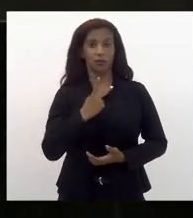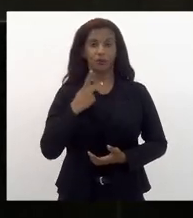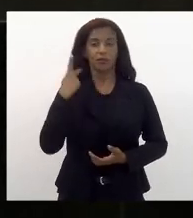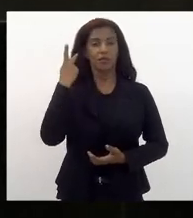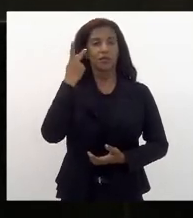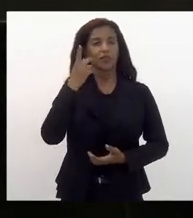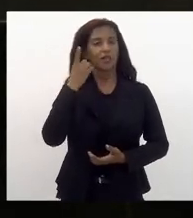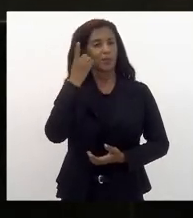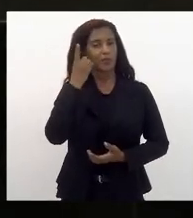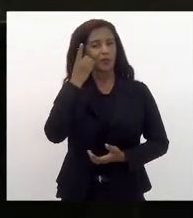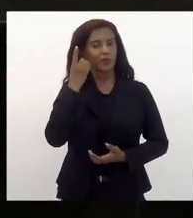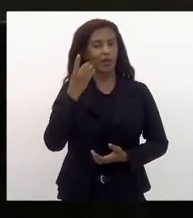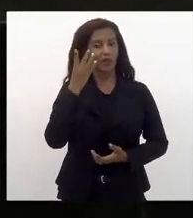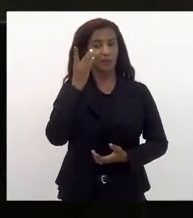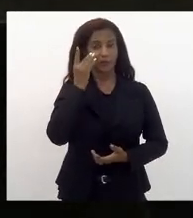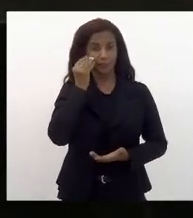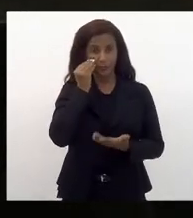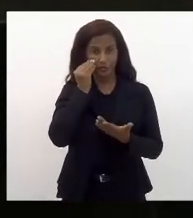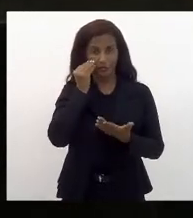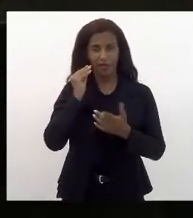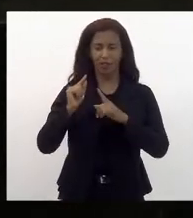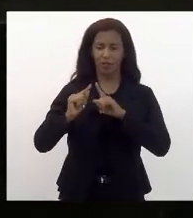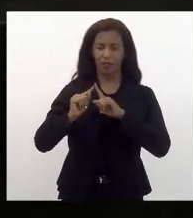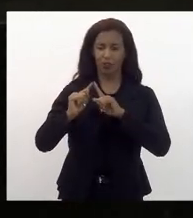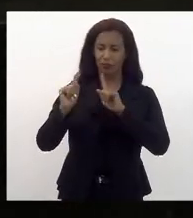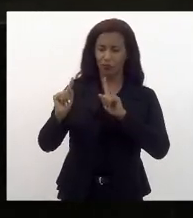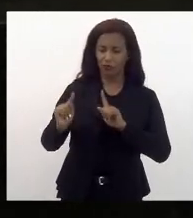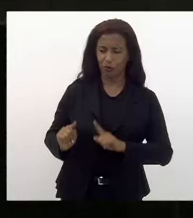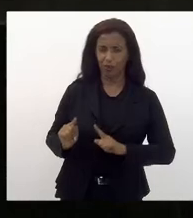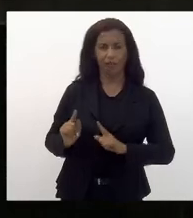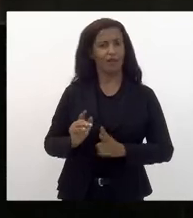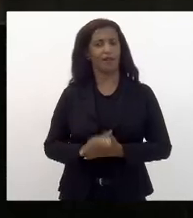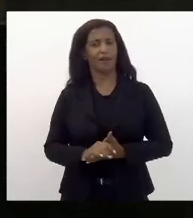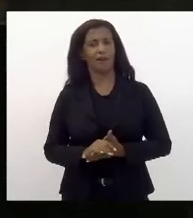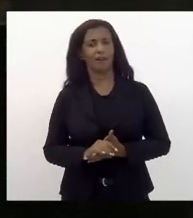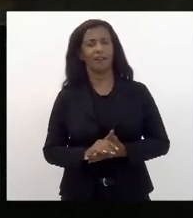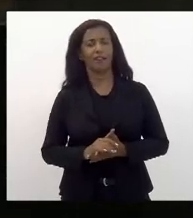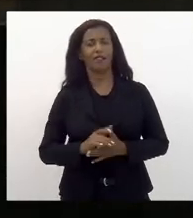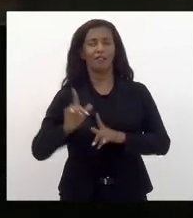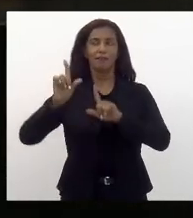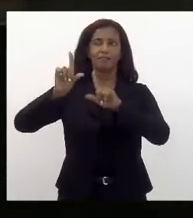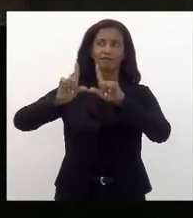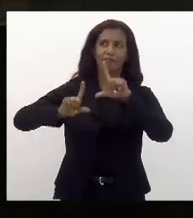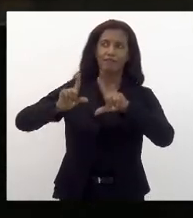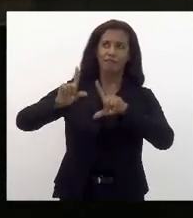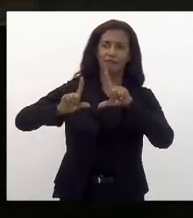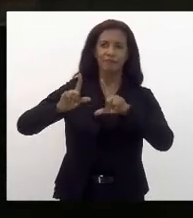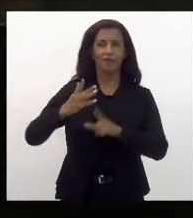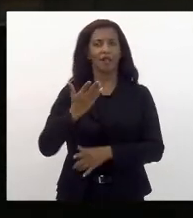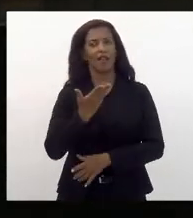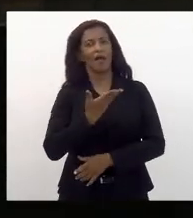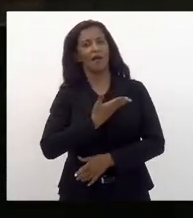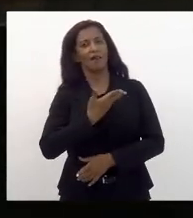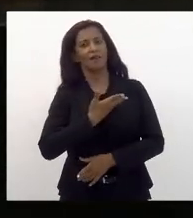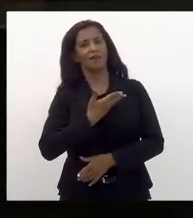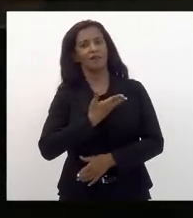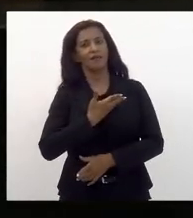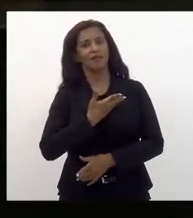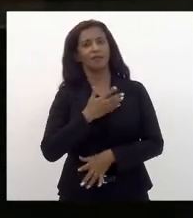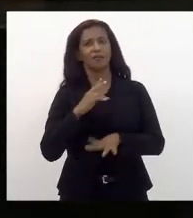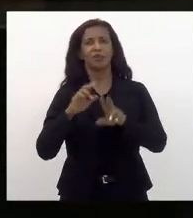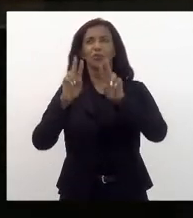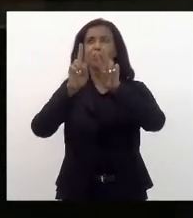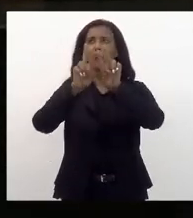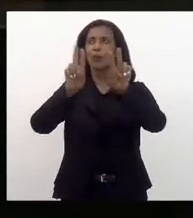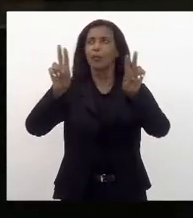presentes funcionários imprensa companheiros e companheiras que